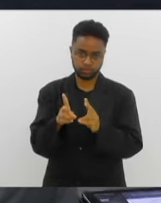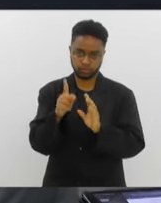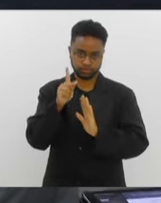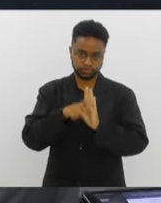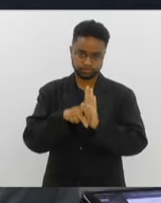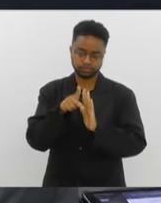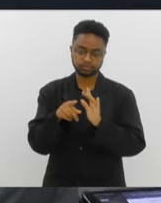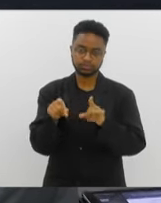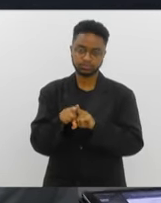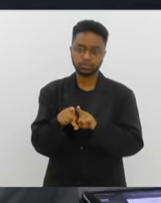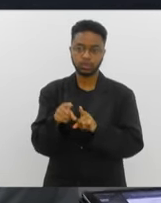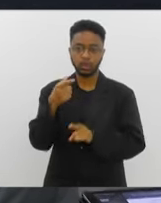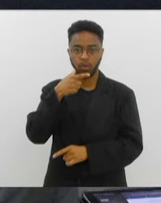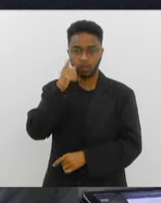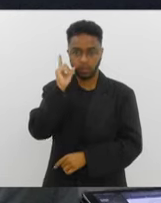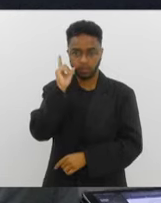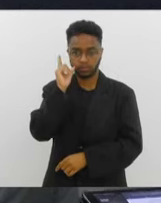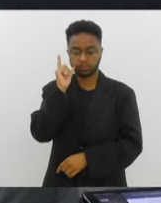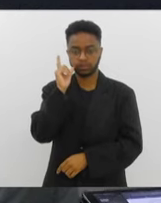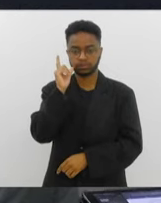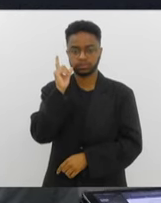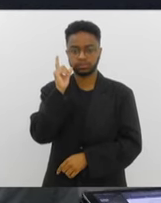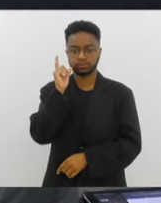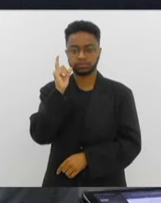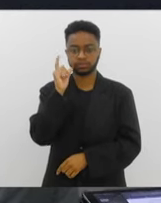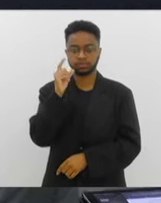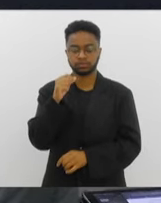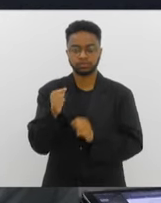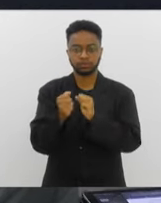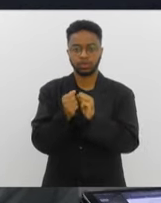Eu ontem, na comissão de